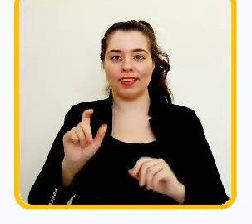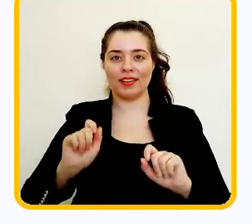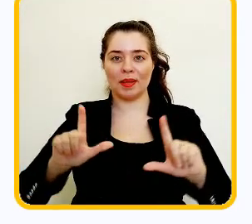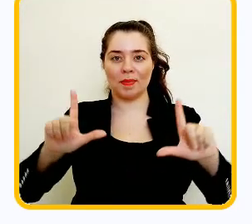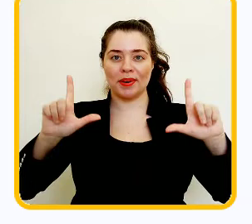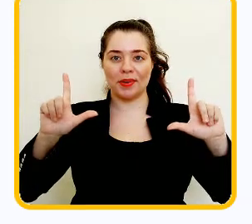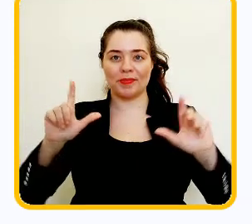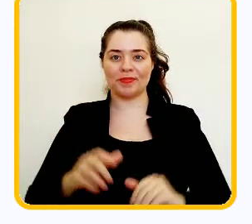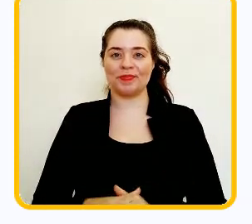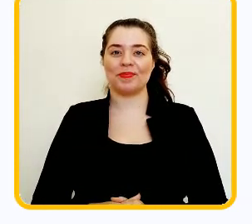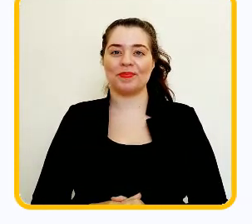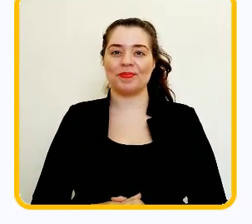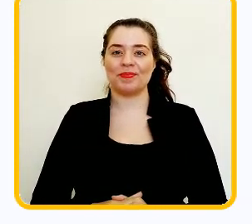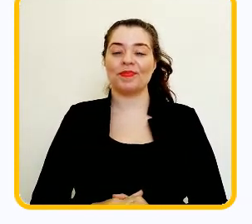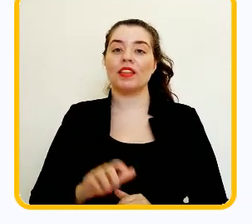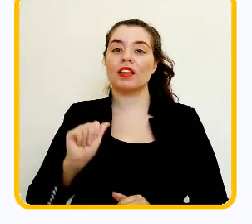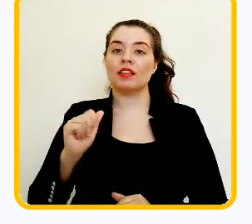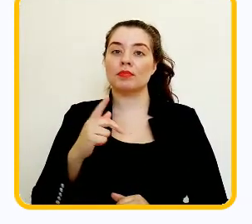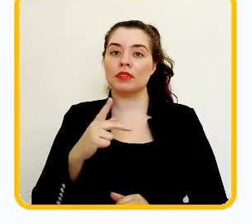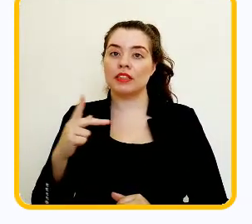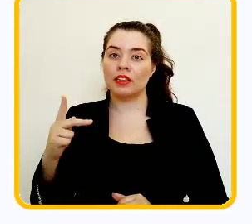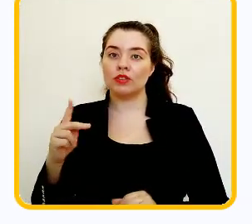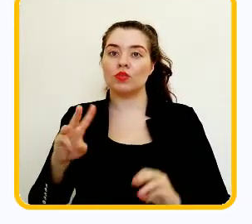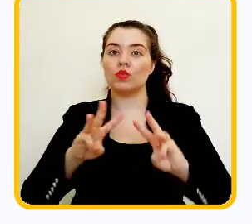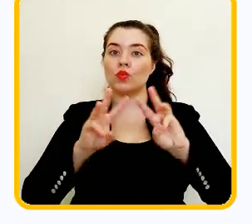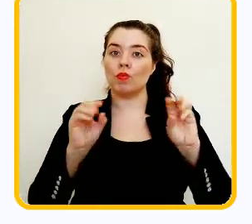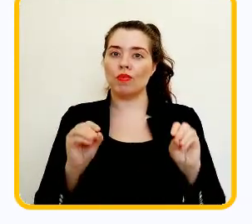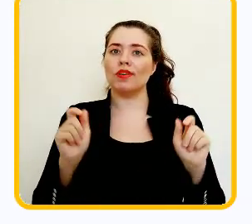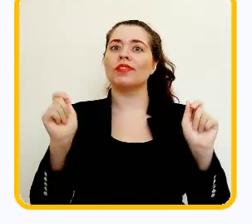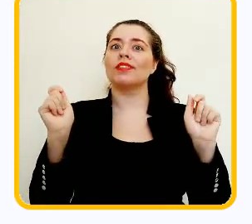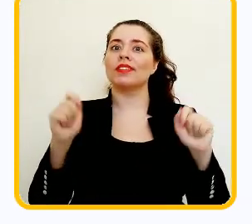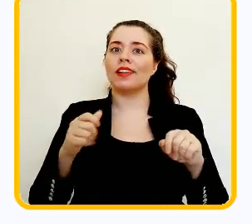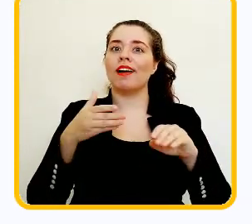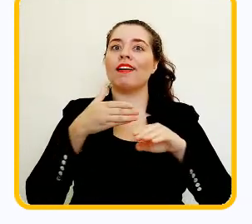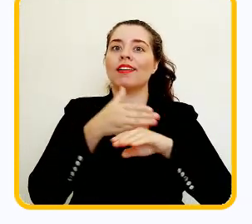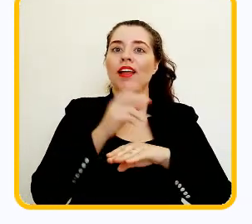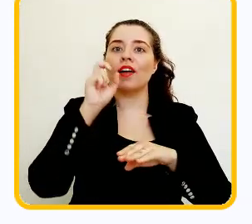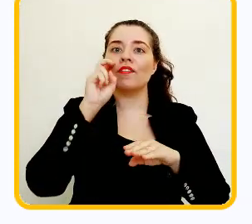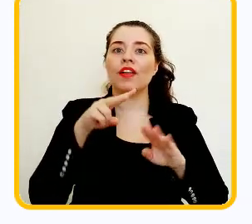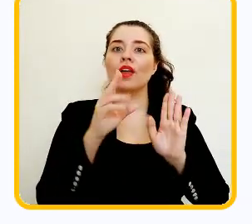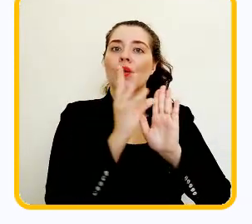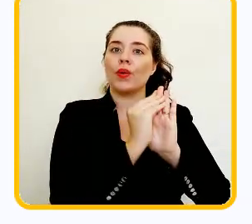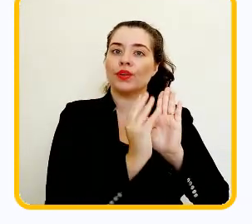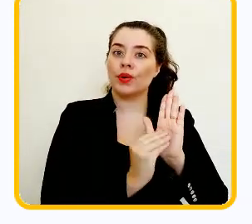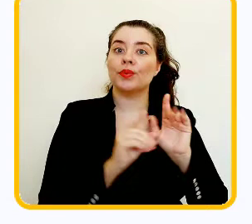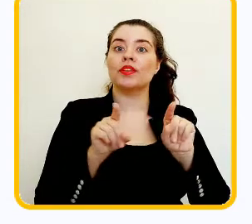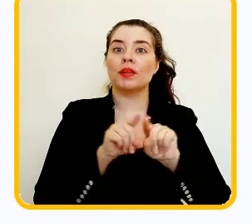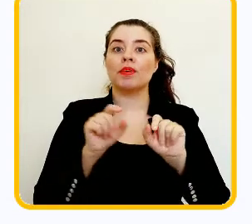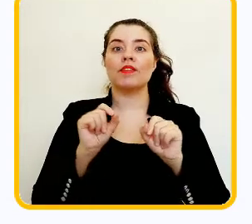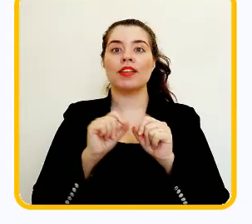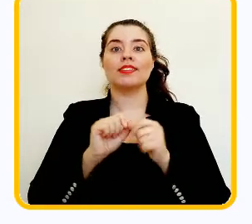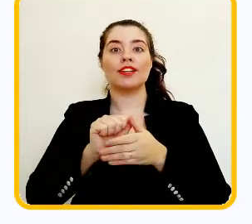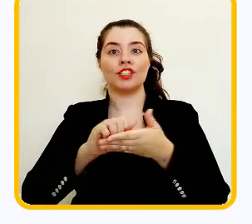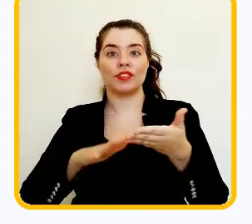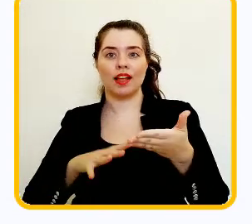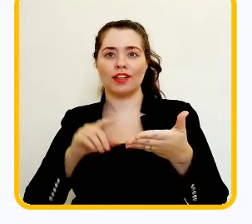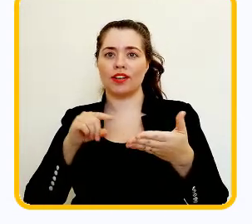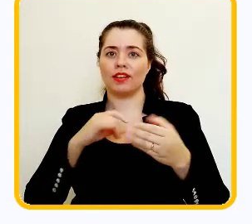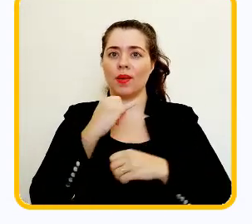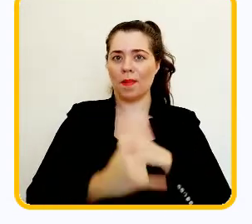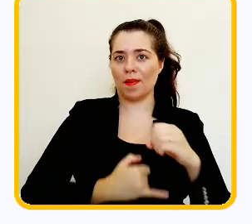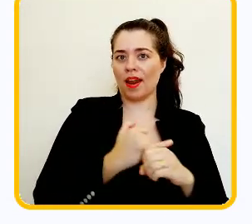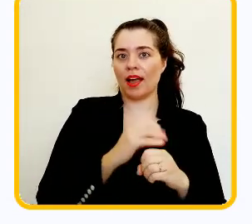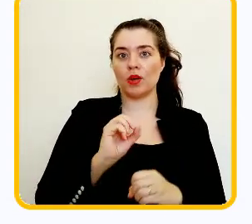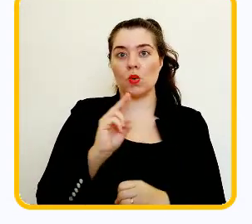aplicativos. O aplicativo do Moodle permite que você acesse os conteúdos do curso e realize atividades